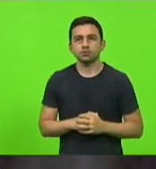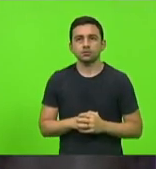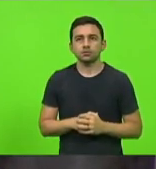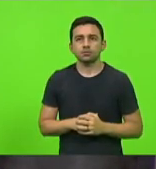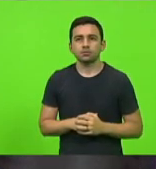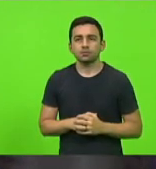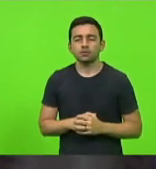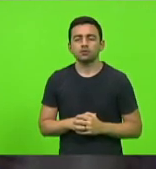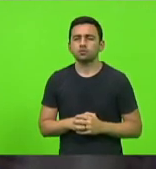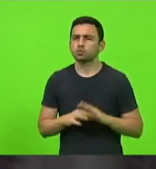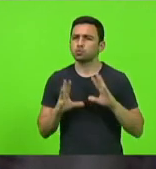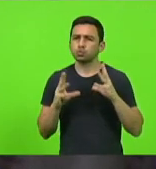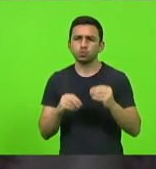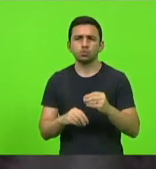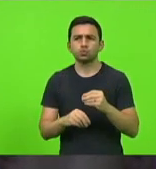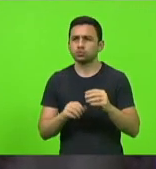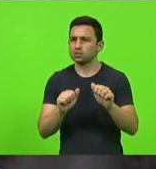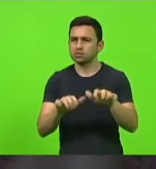sessões, terça, quarta,